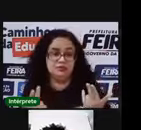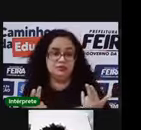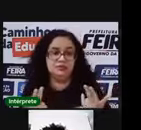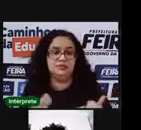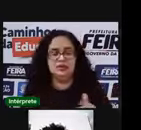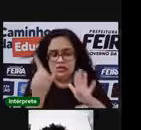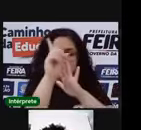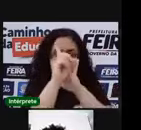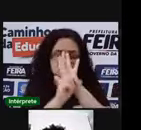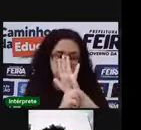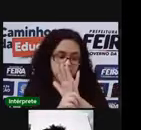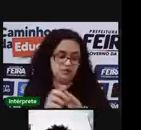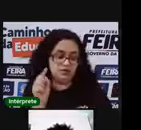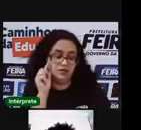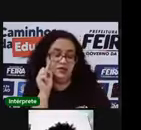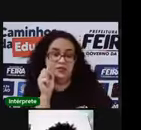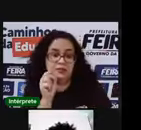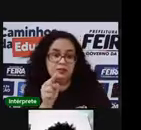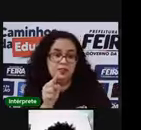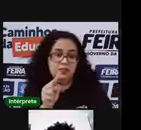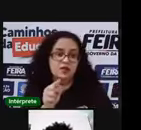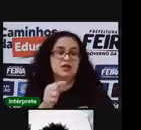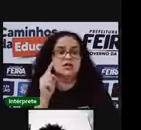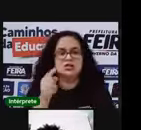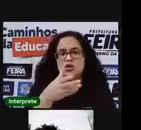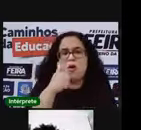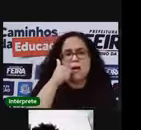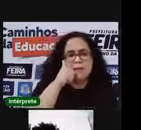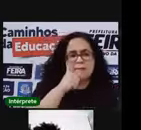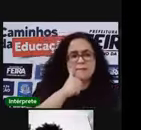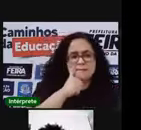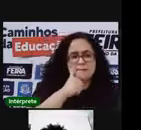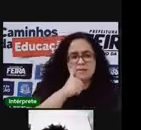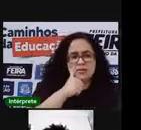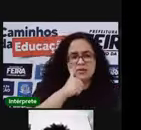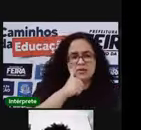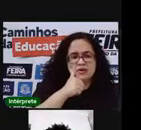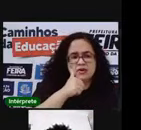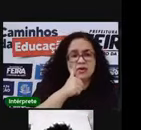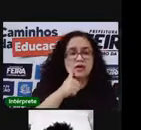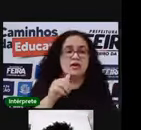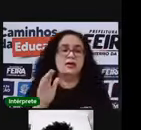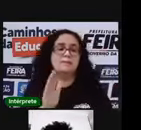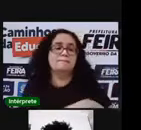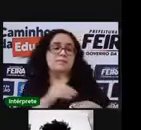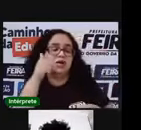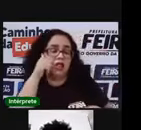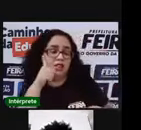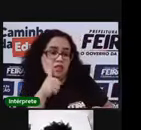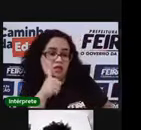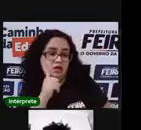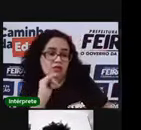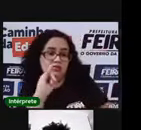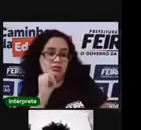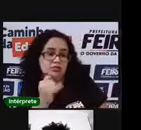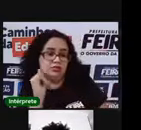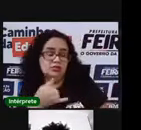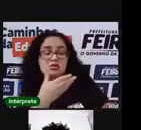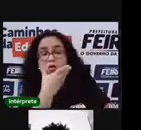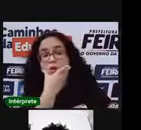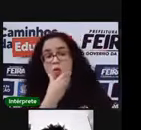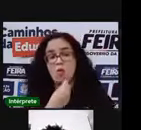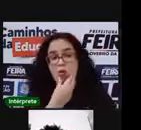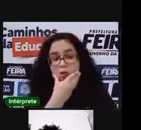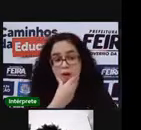sendo direito, não, tá vendo? Não é porque eu sou menina que eu tenho menos, ou que eu devo ter menos oportunidade que os meninos,